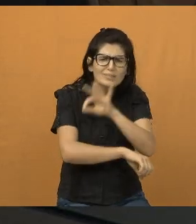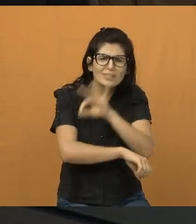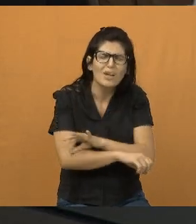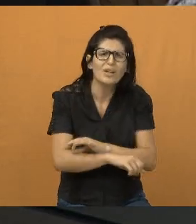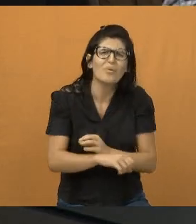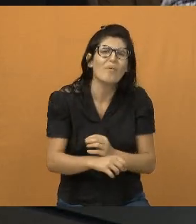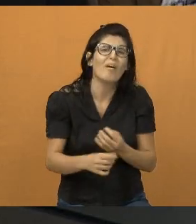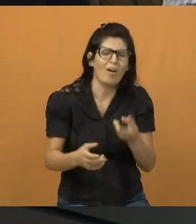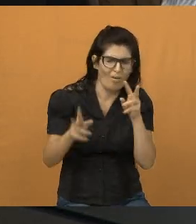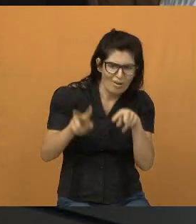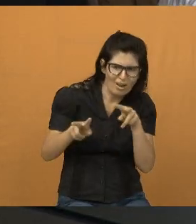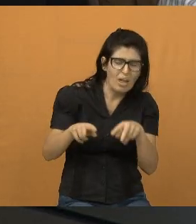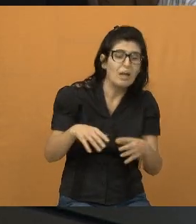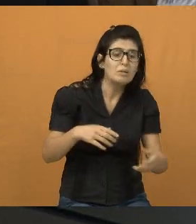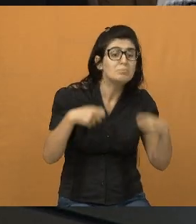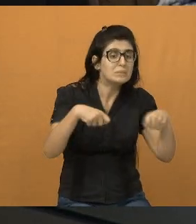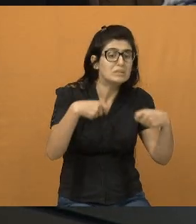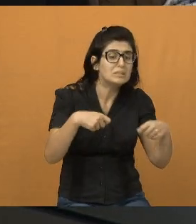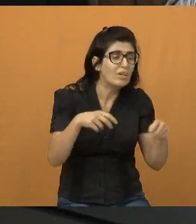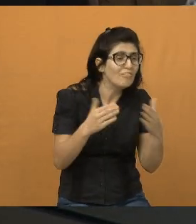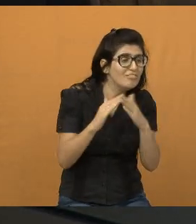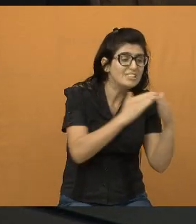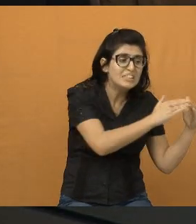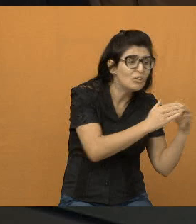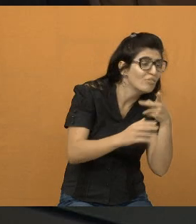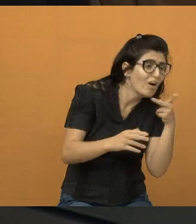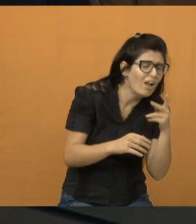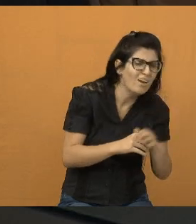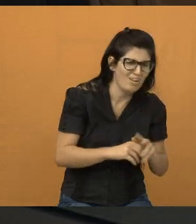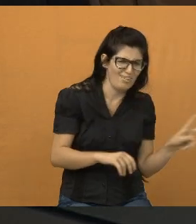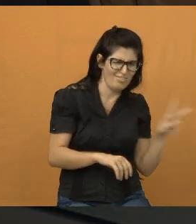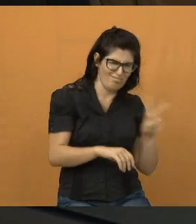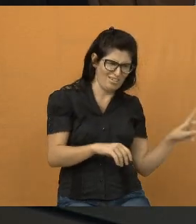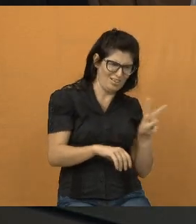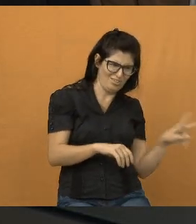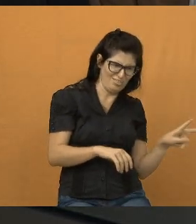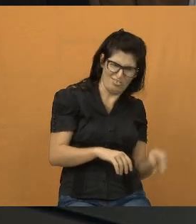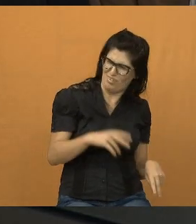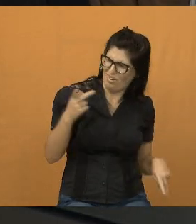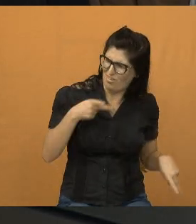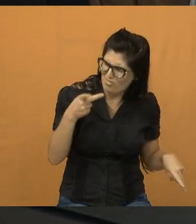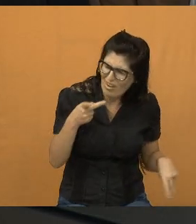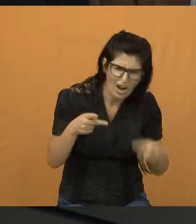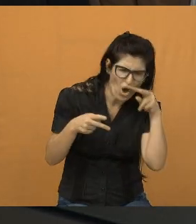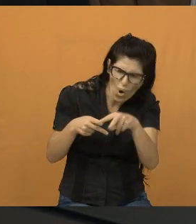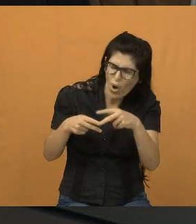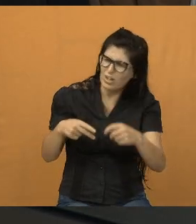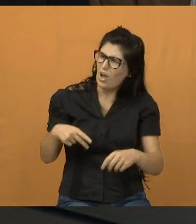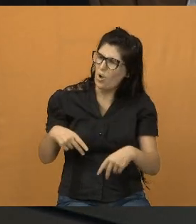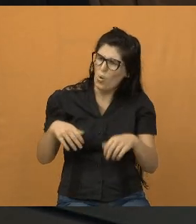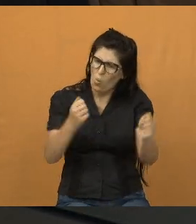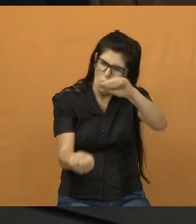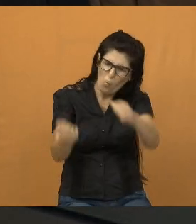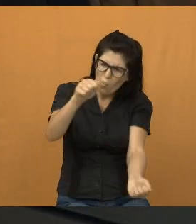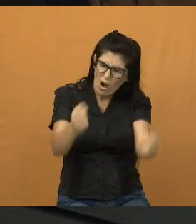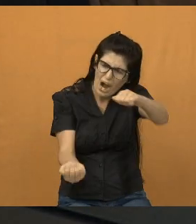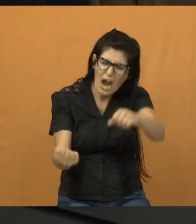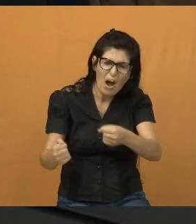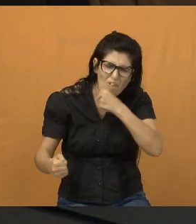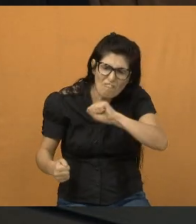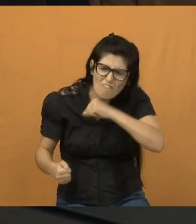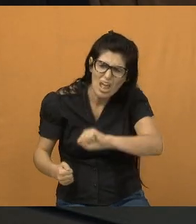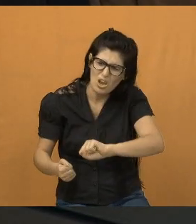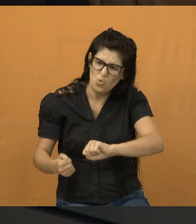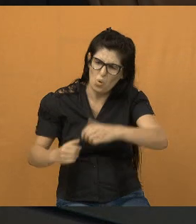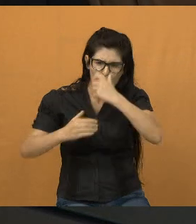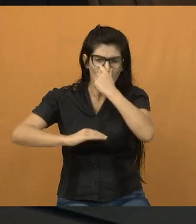dos vizinhos. Aí os vizinhos falam, mas por que, ô vereador, tem que falar para ele, por que não olha o carro que está cheio de água e que tem que entrar da minha